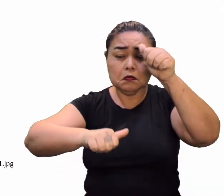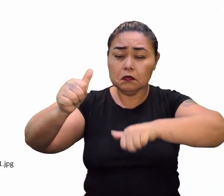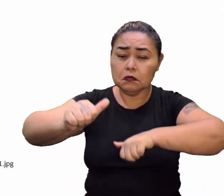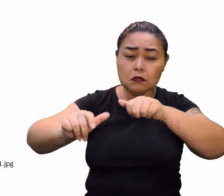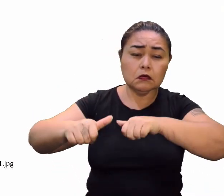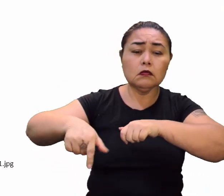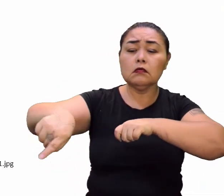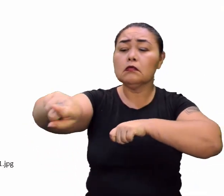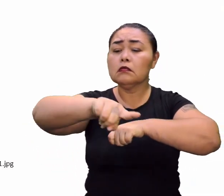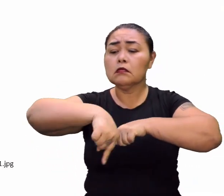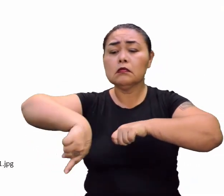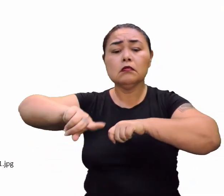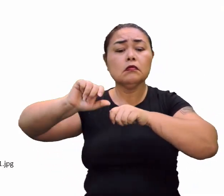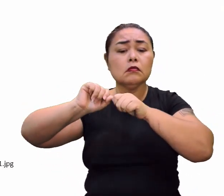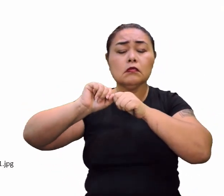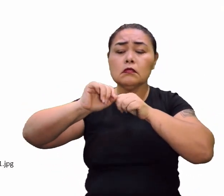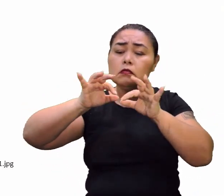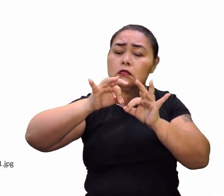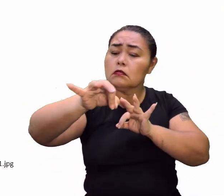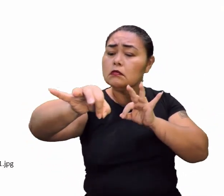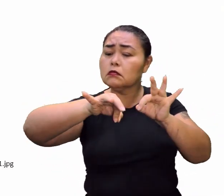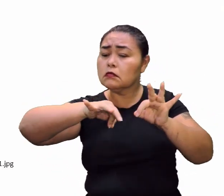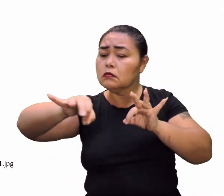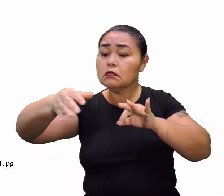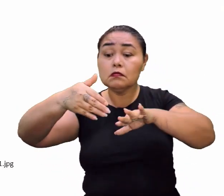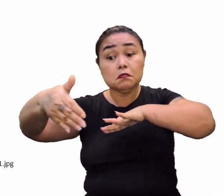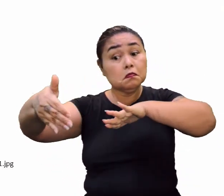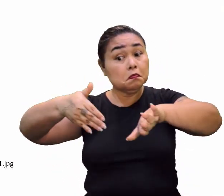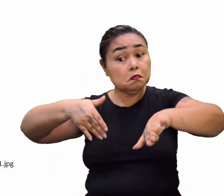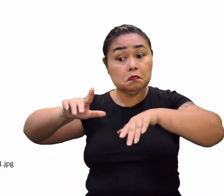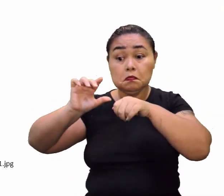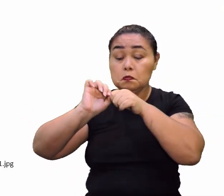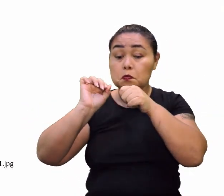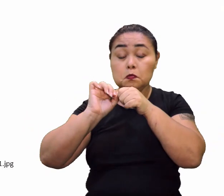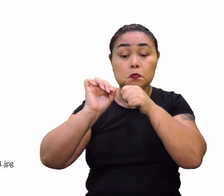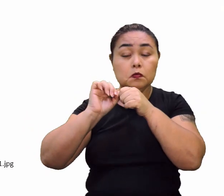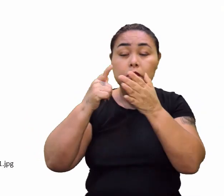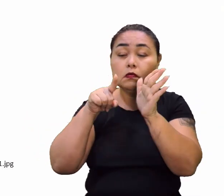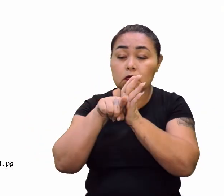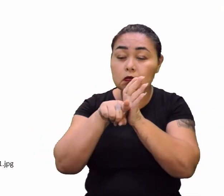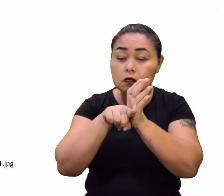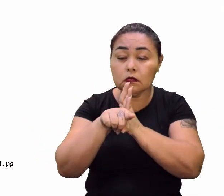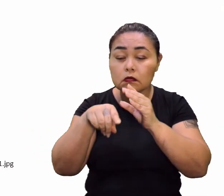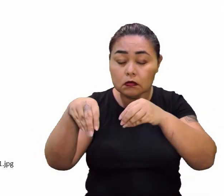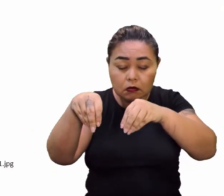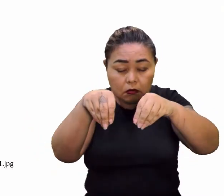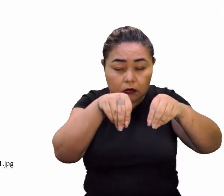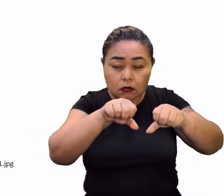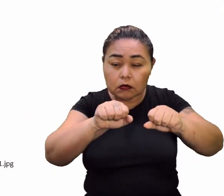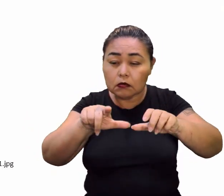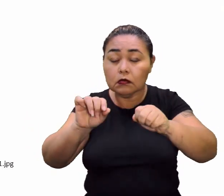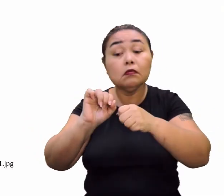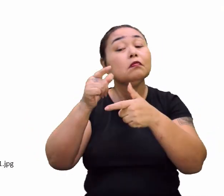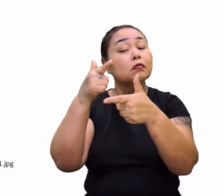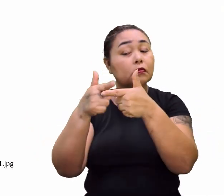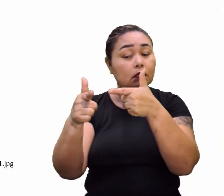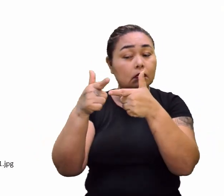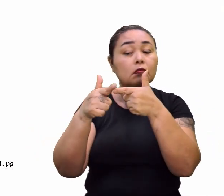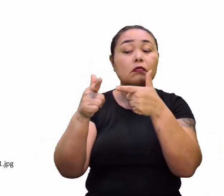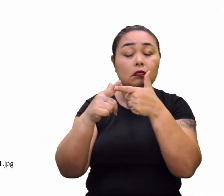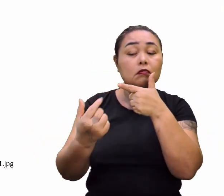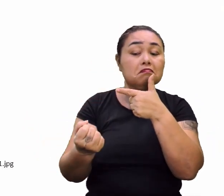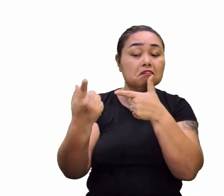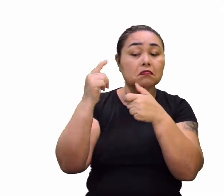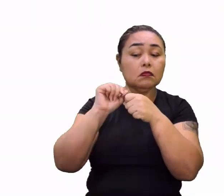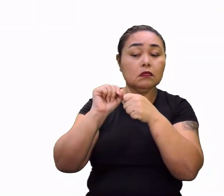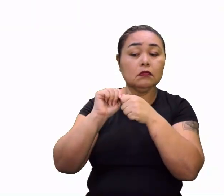do terreno, simplesmente foi só topograficamente separados. Exato. Mas não foi feito um estudo de solo. Com certeza. Isso deu um problema absurdo para